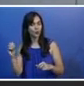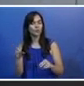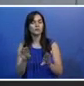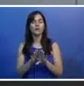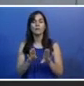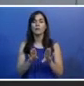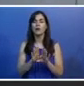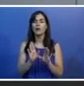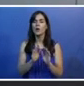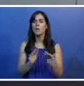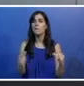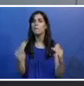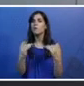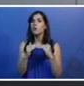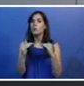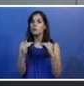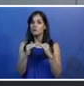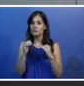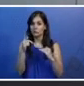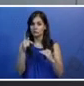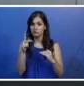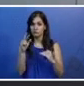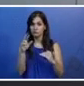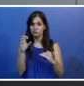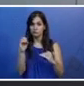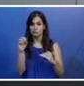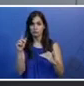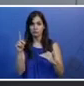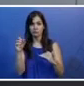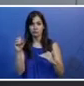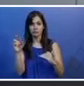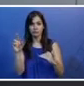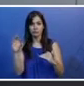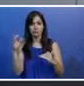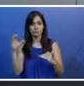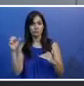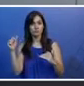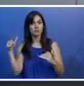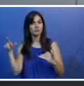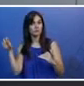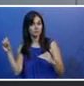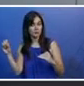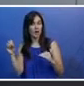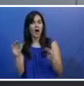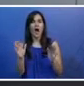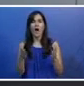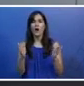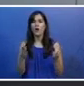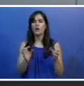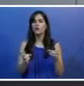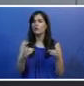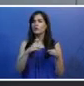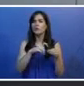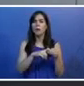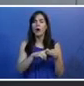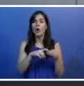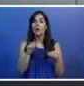trabalhamos operações com frações. Agora, eu vou retomar o conceito de